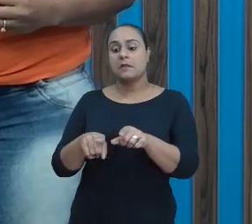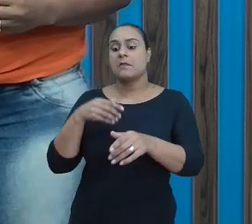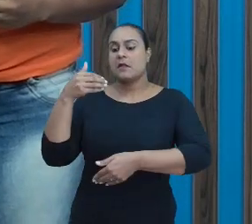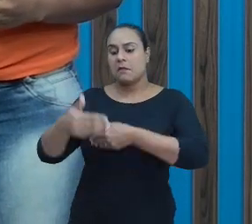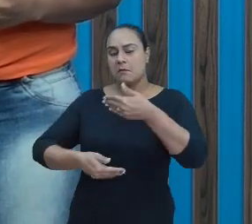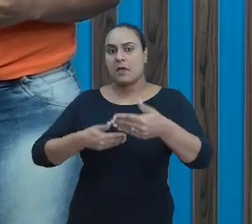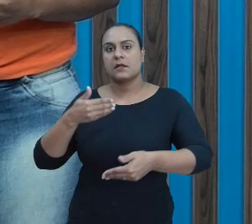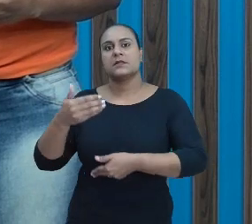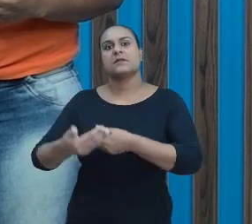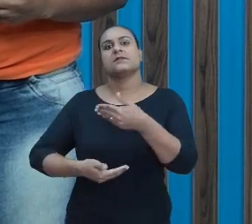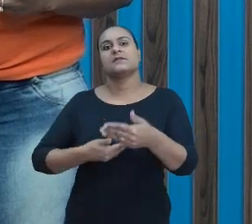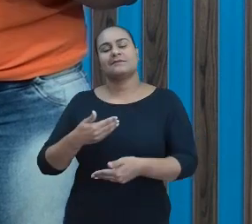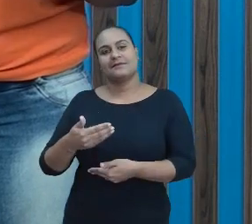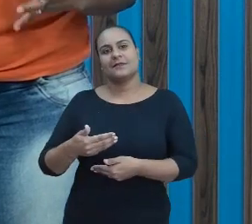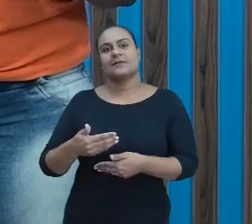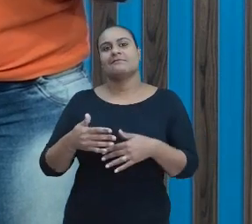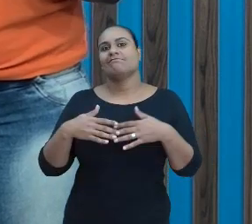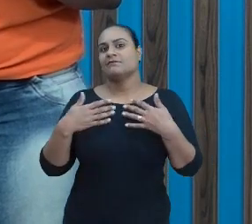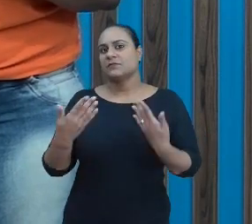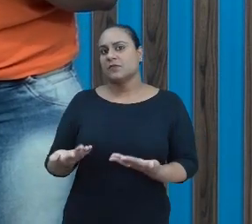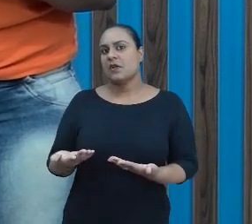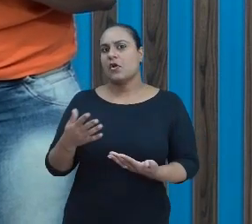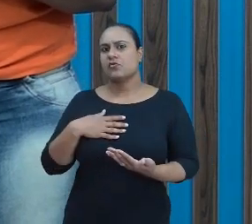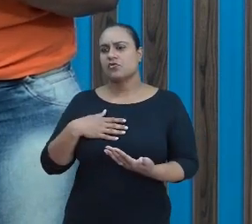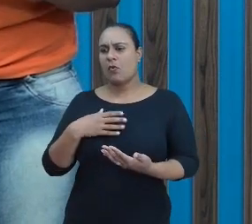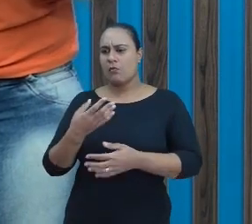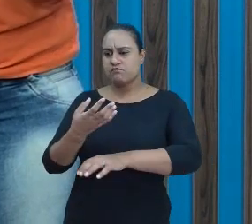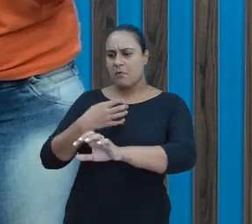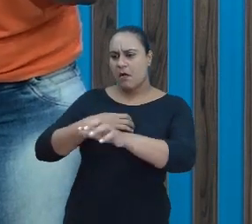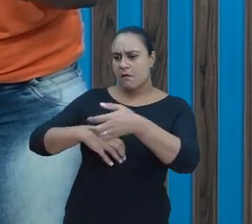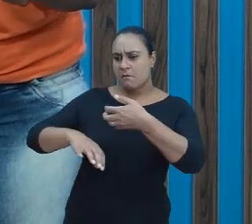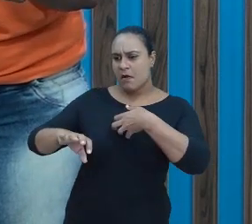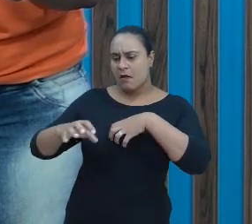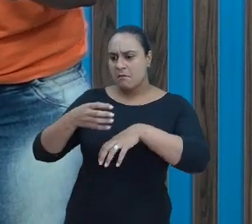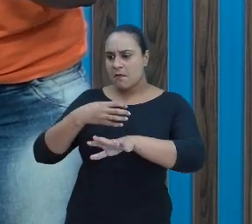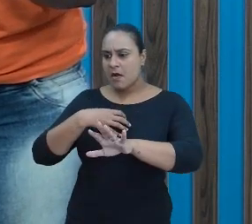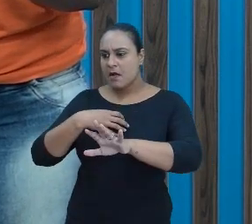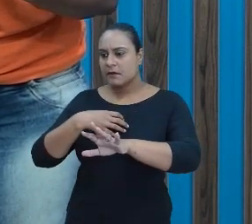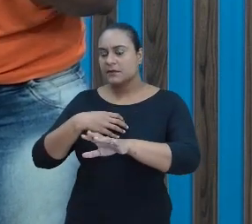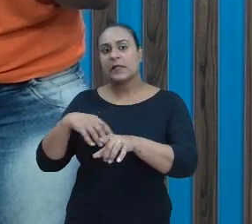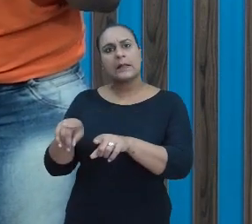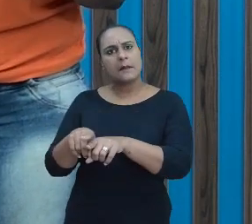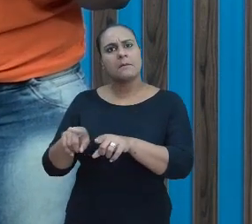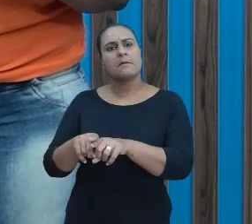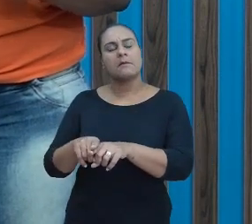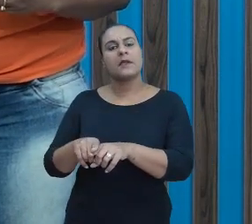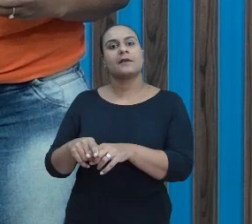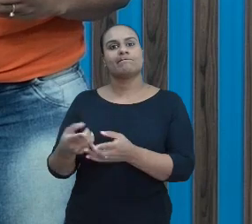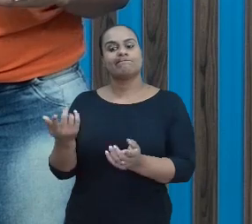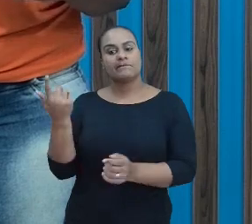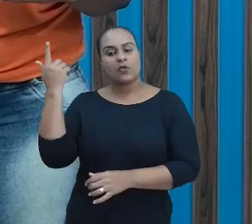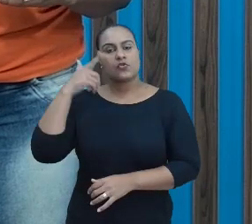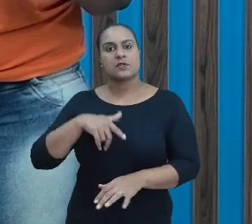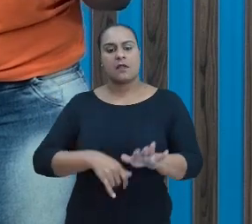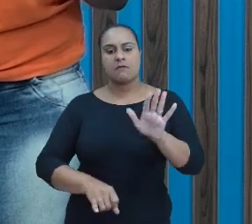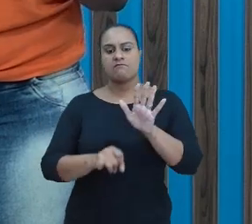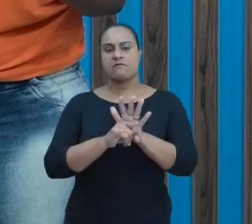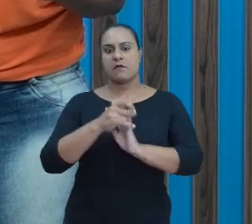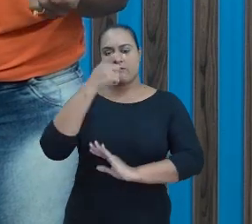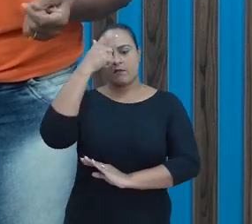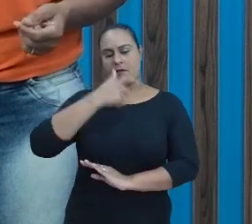participa lá da creche. Então, além dele se identificar, ele identifica o outro. Ele entende que o outro tem um espaço